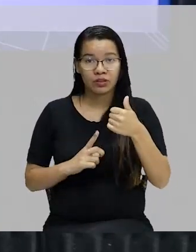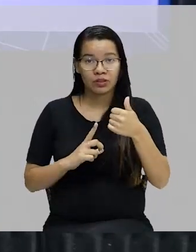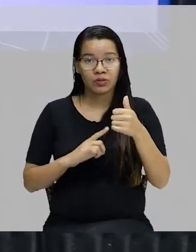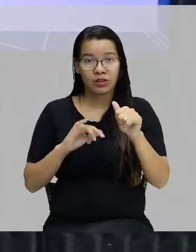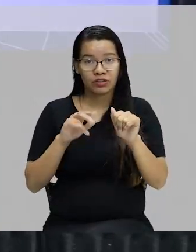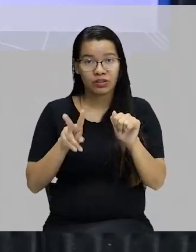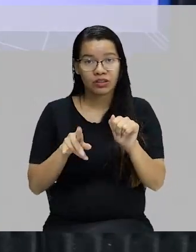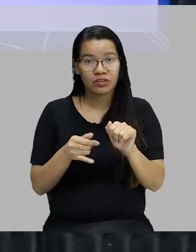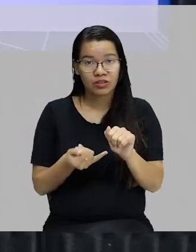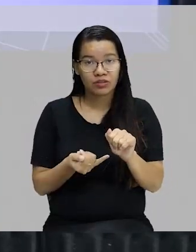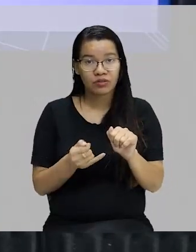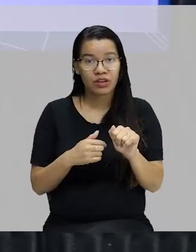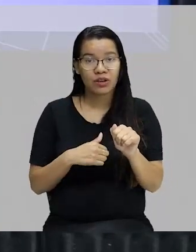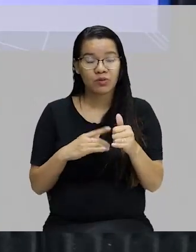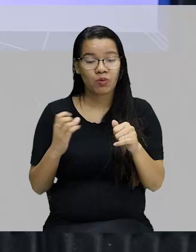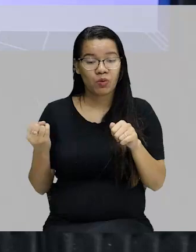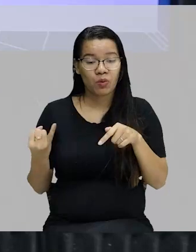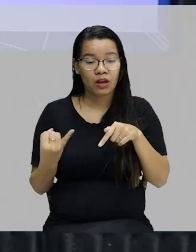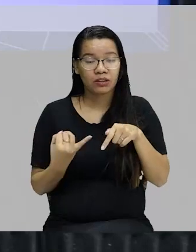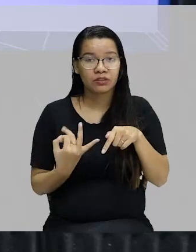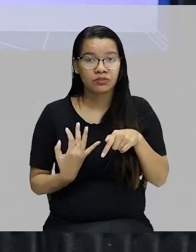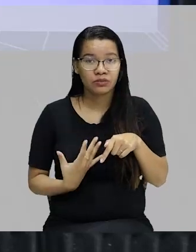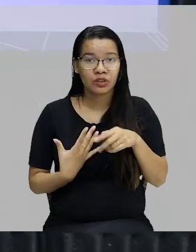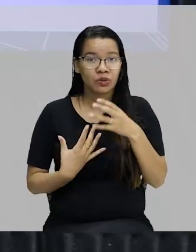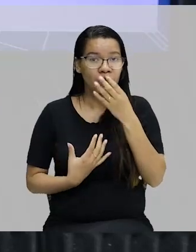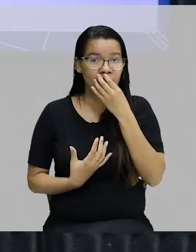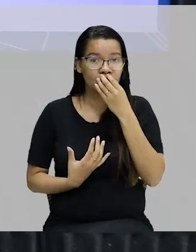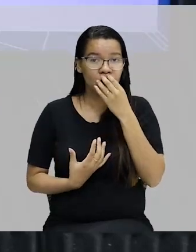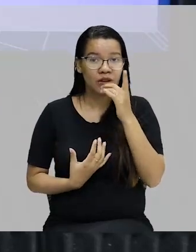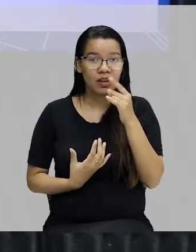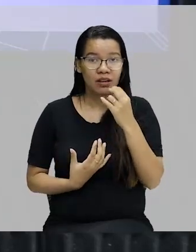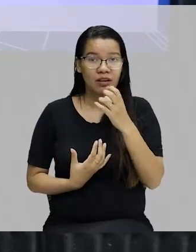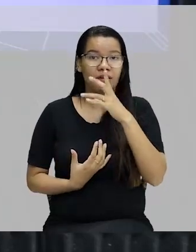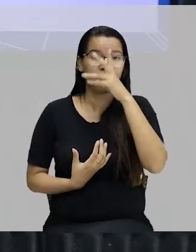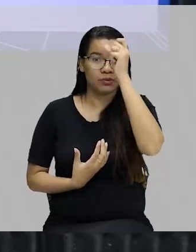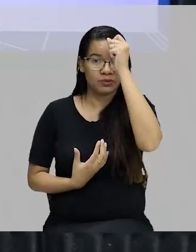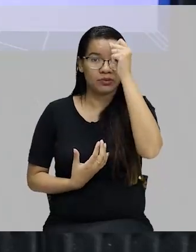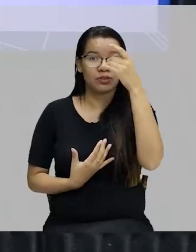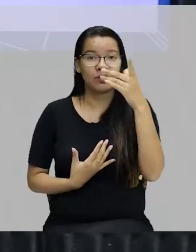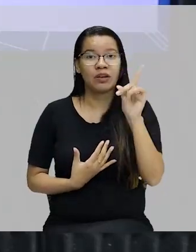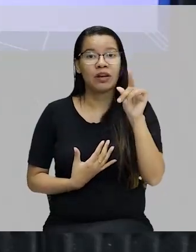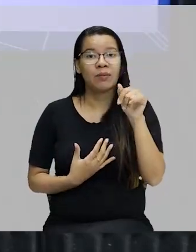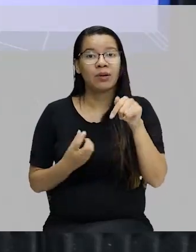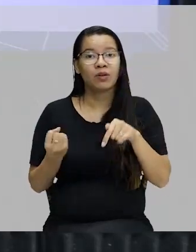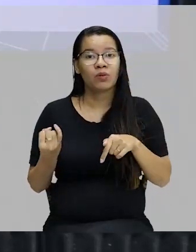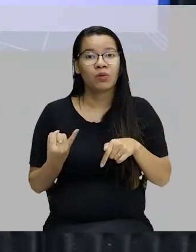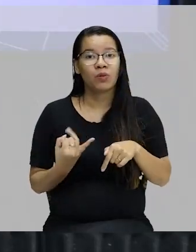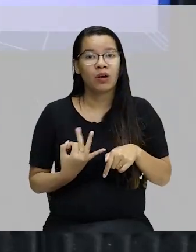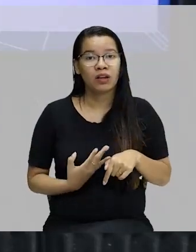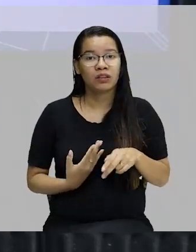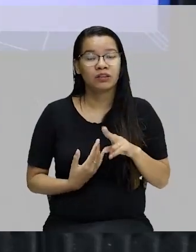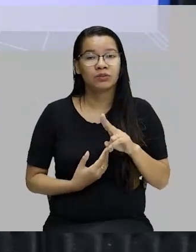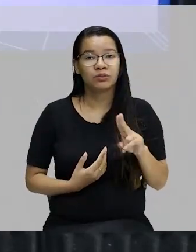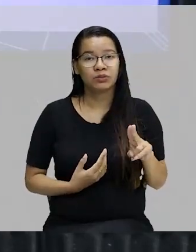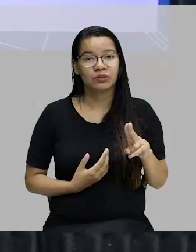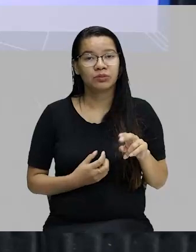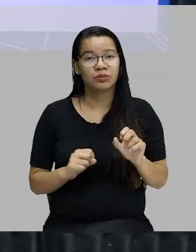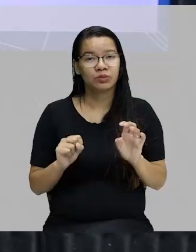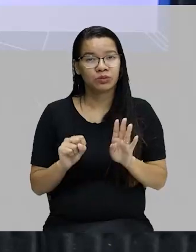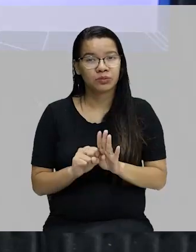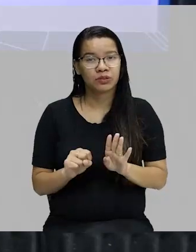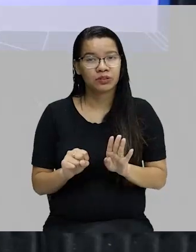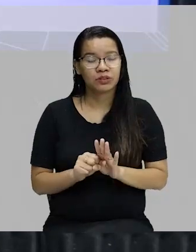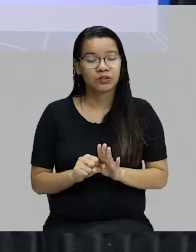eu estou qualificando o cachorro. O cachorro é rápido. Tá? Então, é uma qualidade para esse nome, para esse